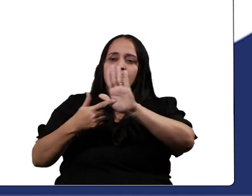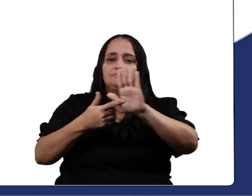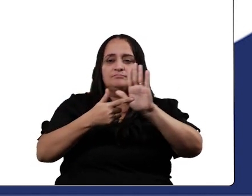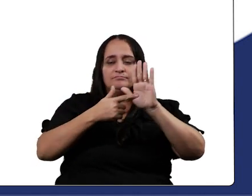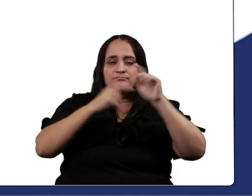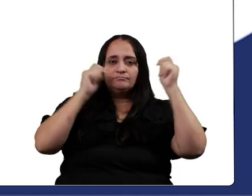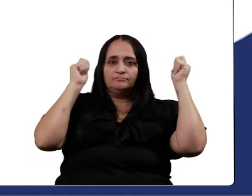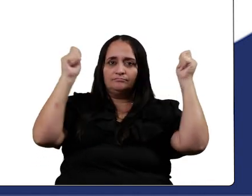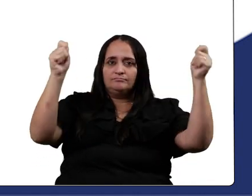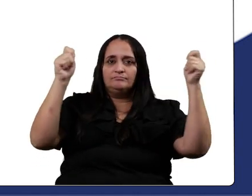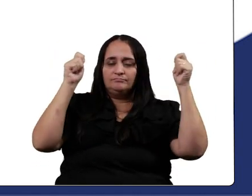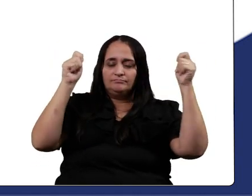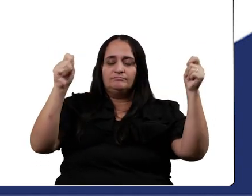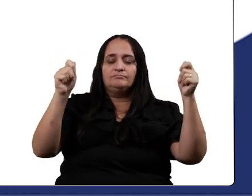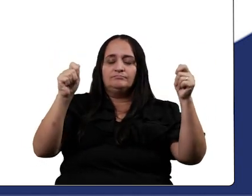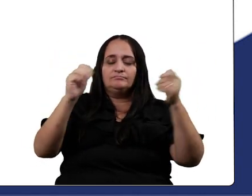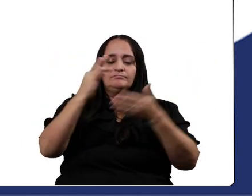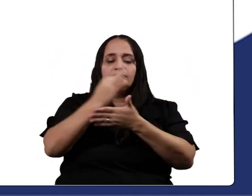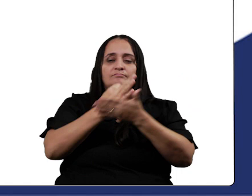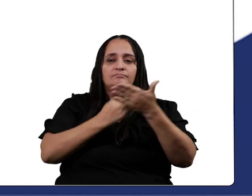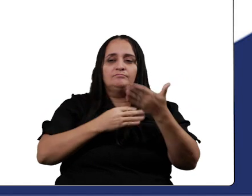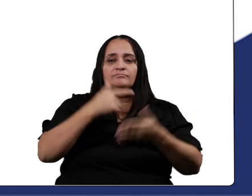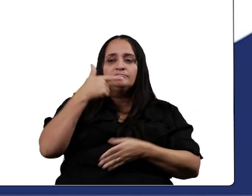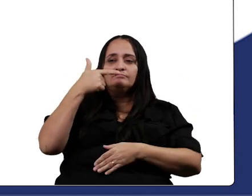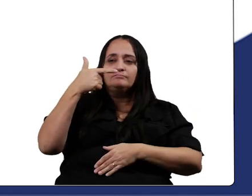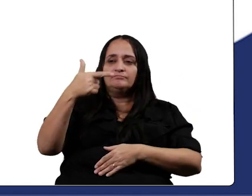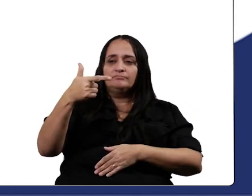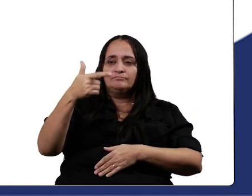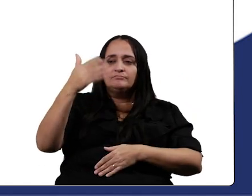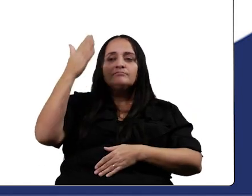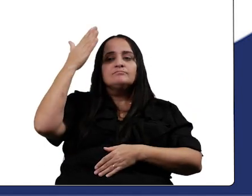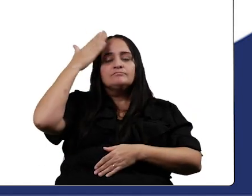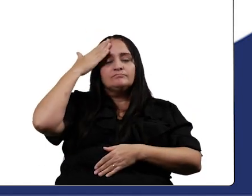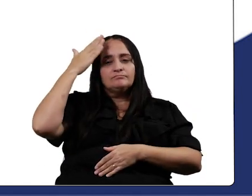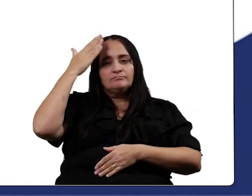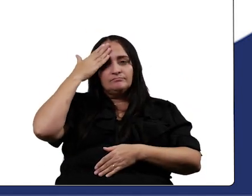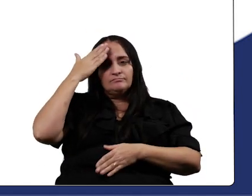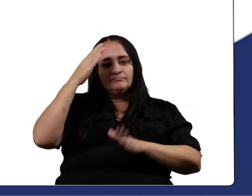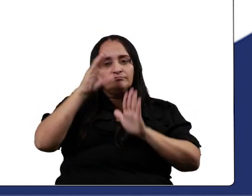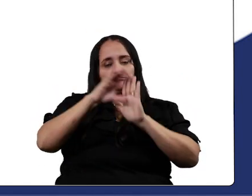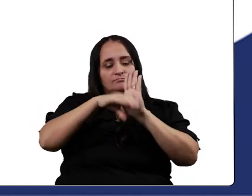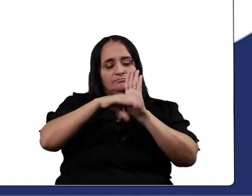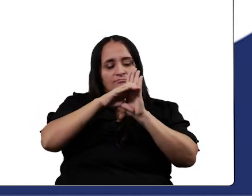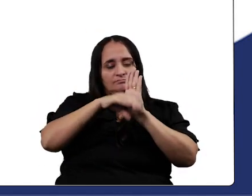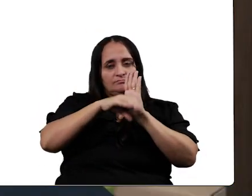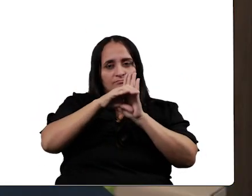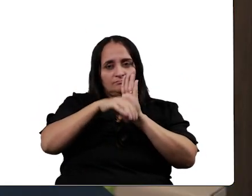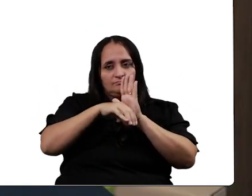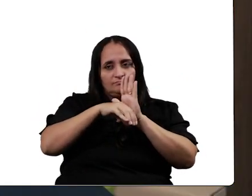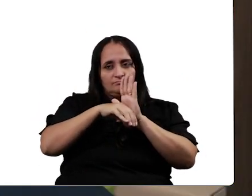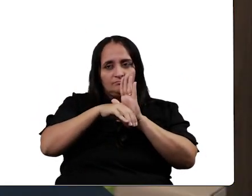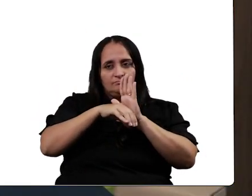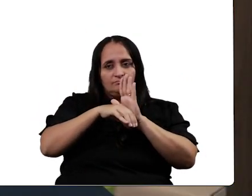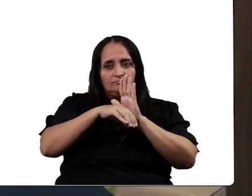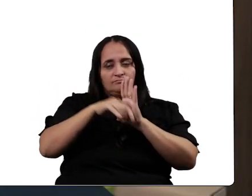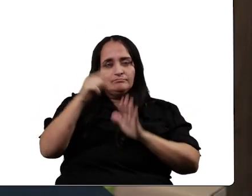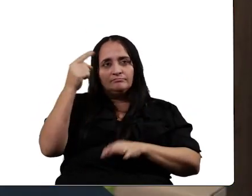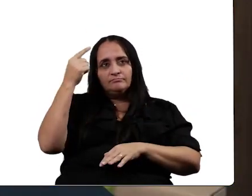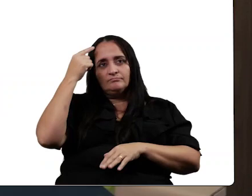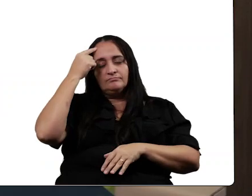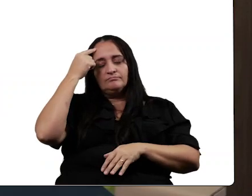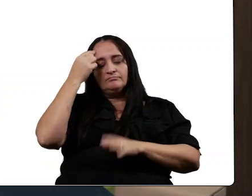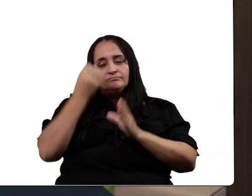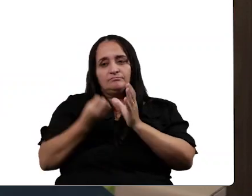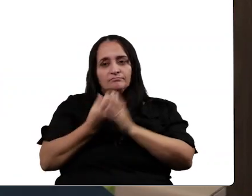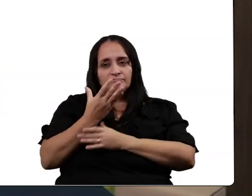a campanha, e o texto 2 para saber o conceito usado na criação, ou seja, o que a pessoa pensou